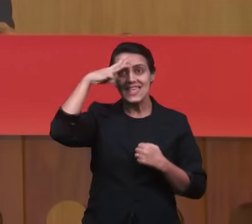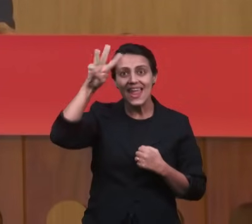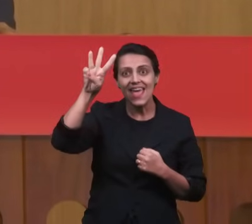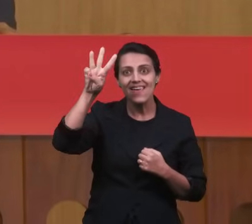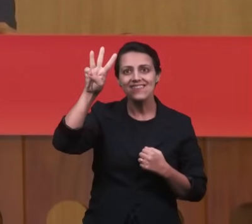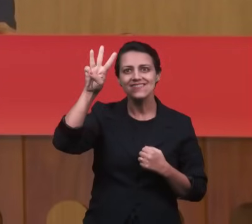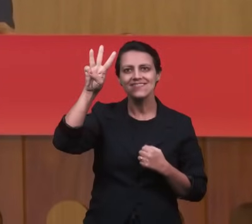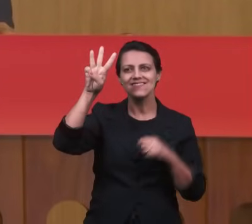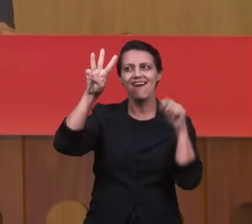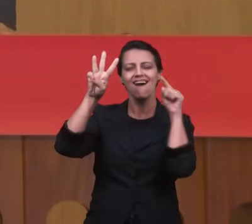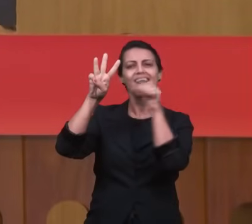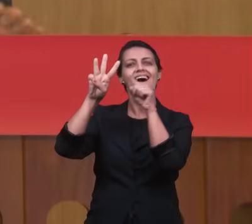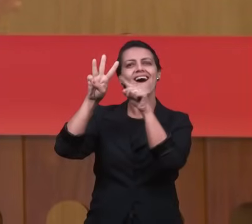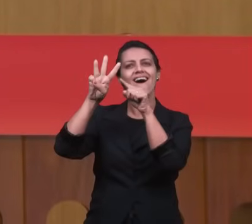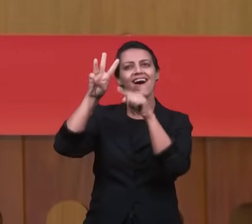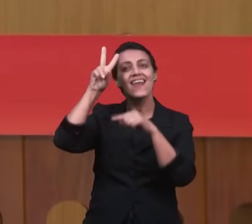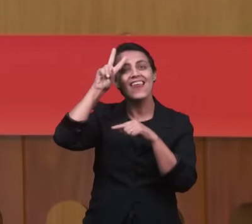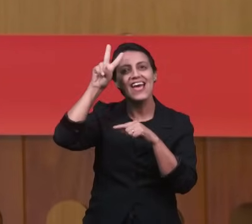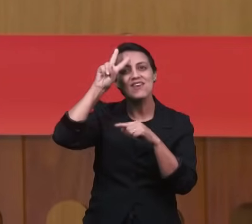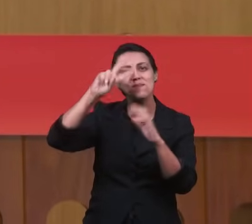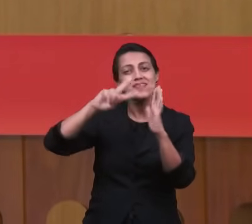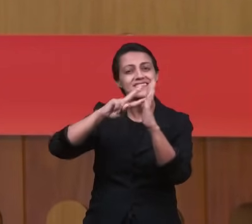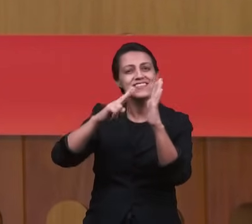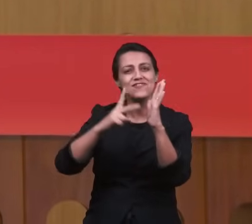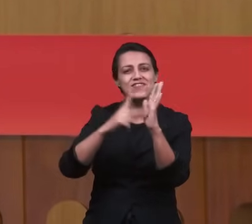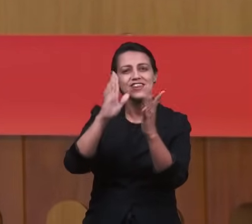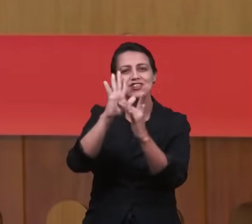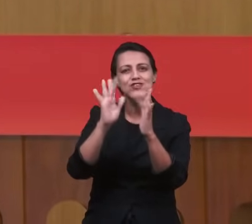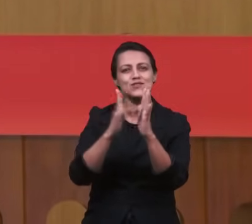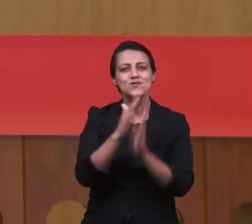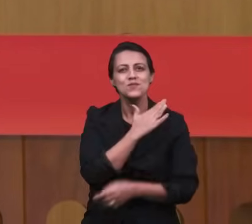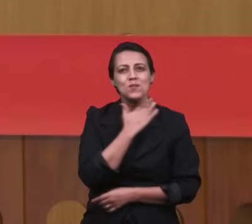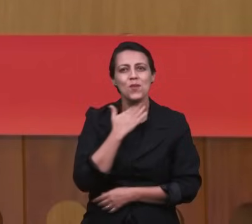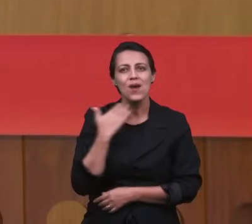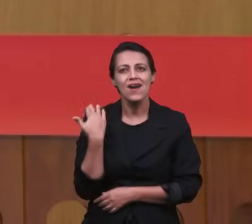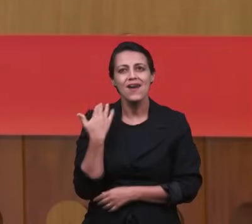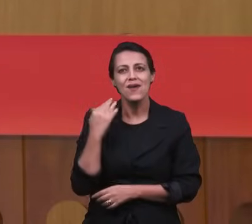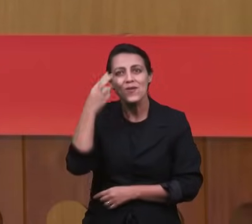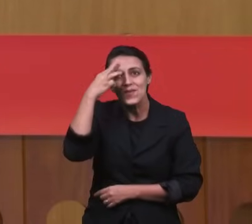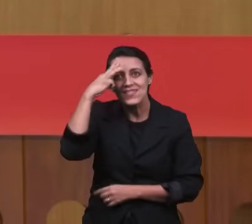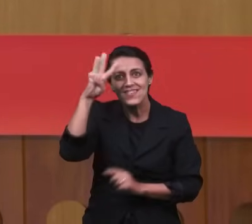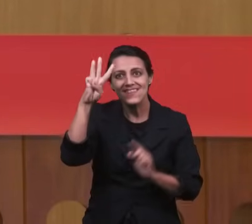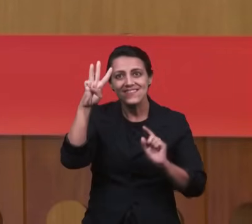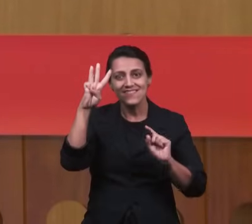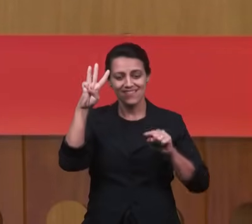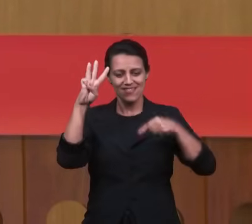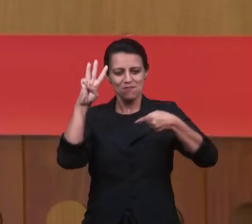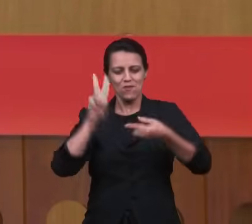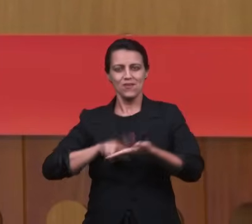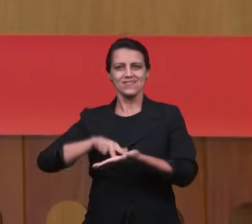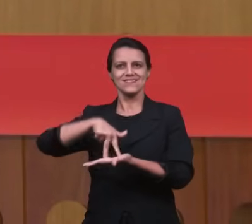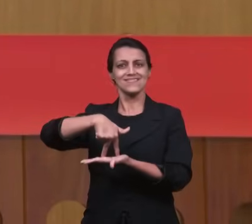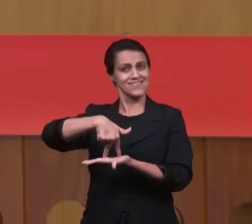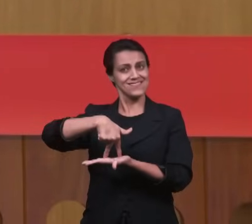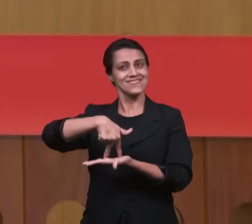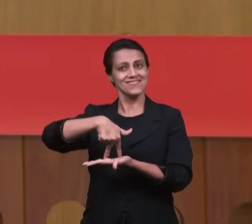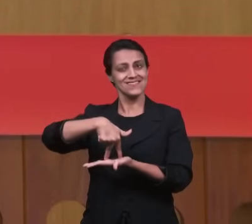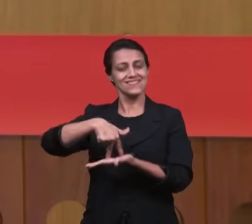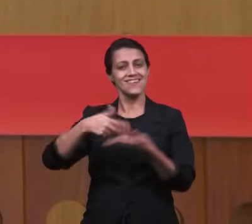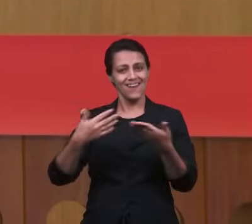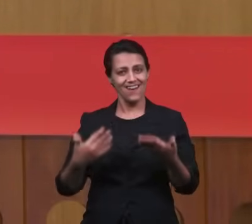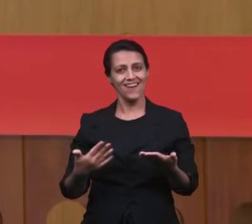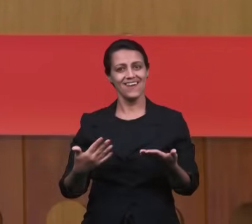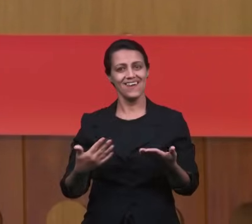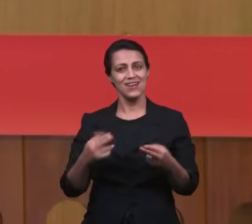morte e ressurreição. A tamareira é símbolo do Senhor Jesus, é o símbolo da sua vida. Sua vida